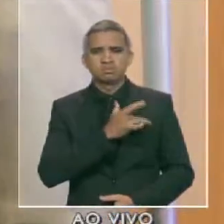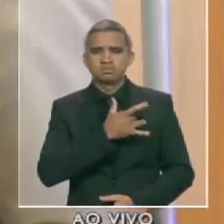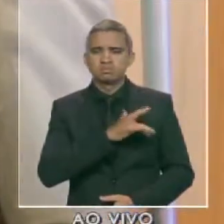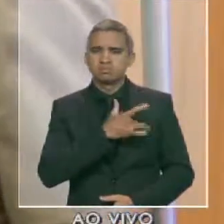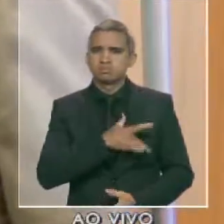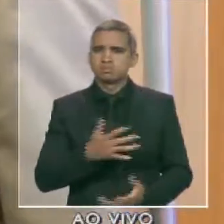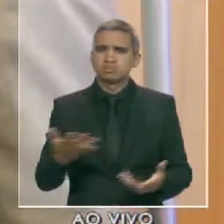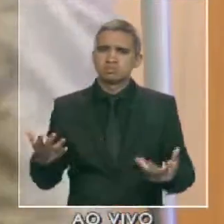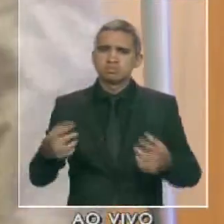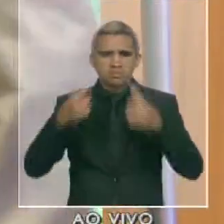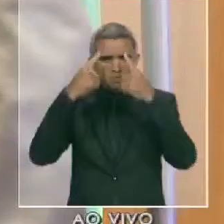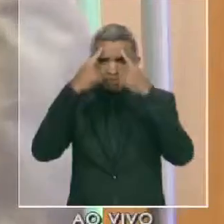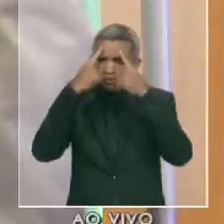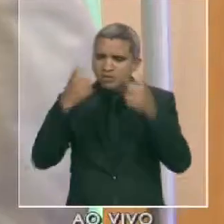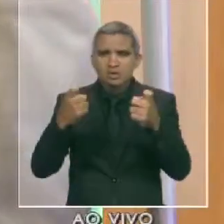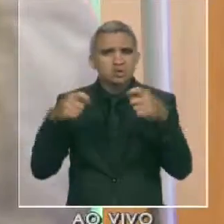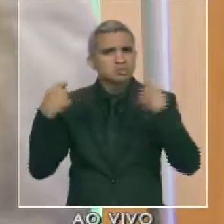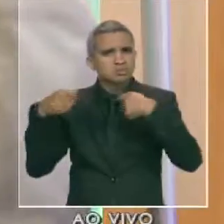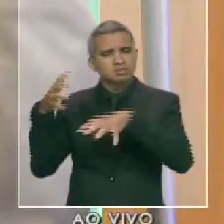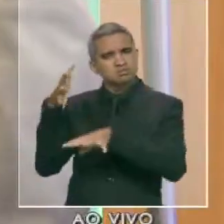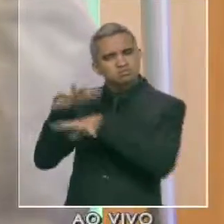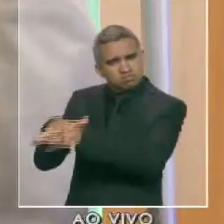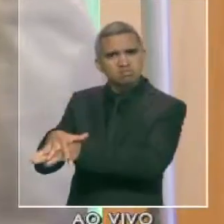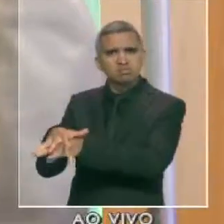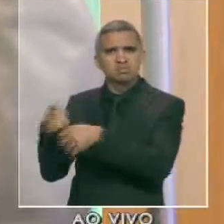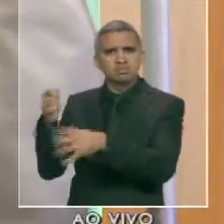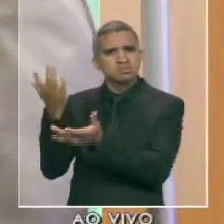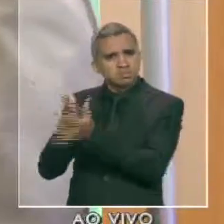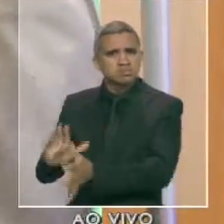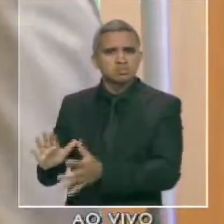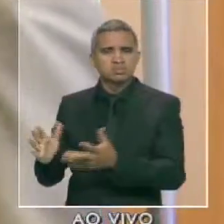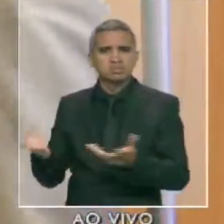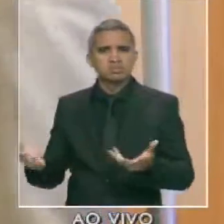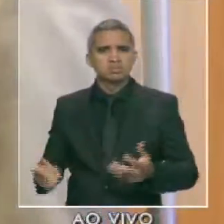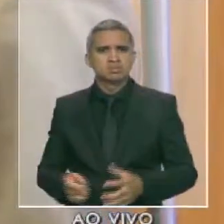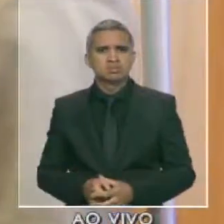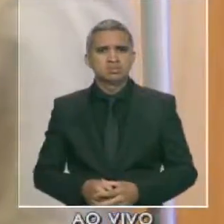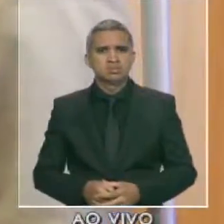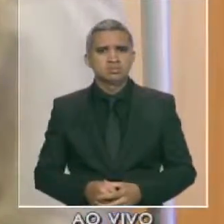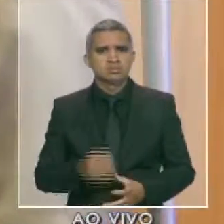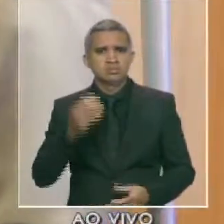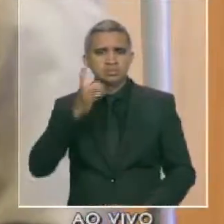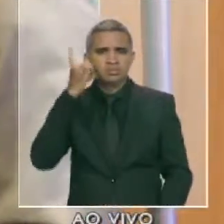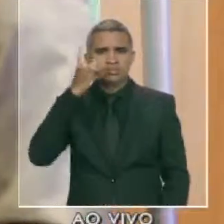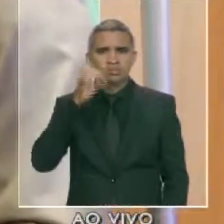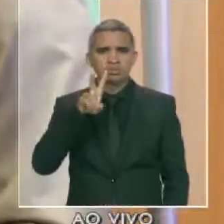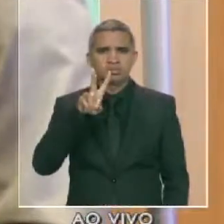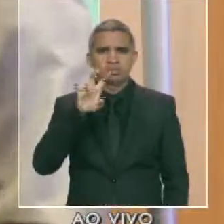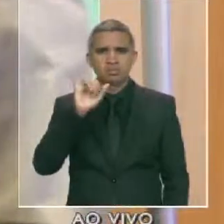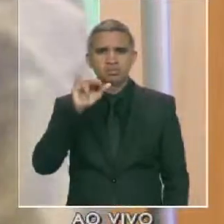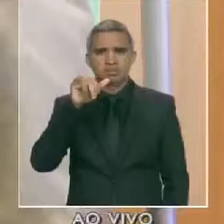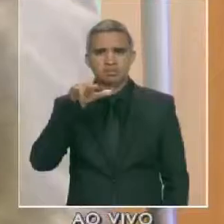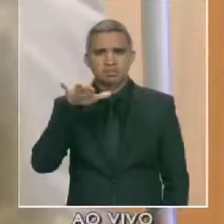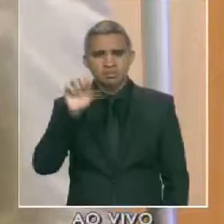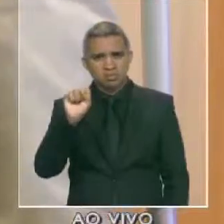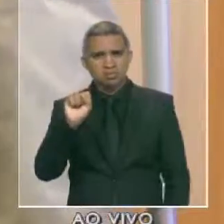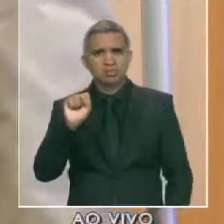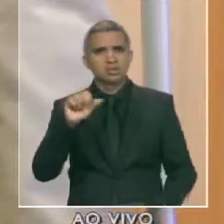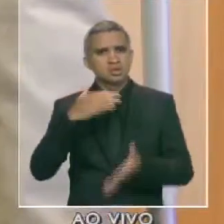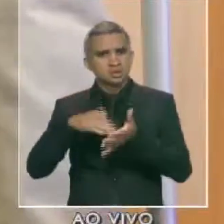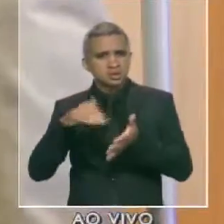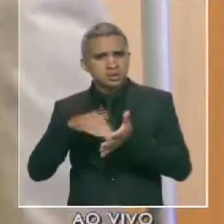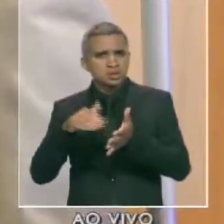A violência que deve ser combatida com a energia, com a força, deputado Vinícius, da Secretaria de Segurança, do